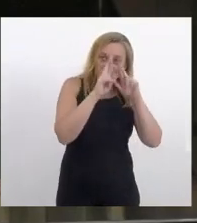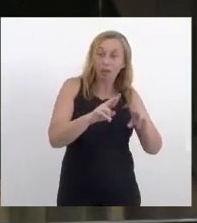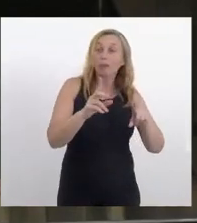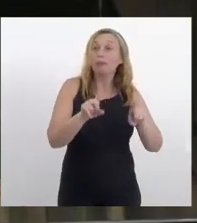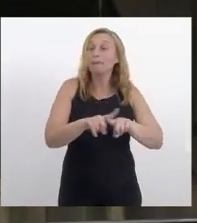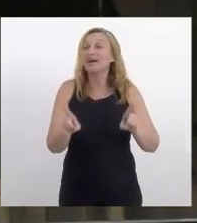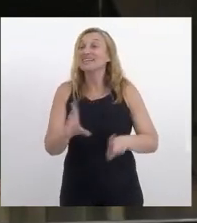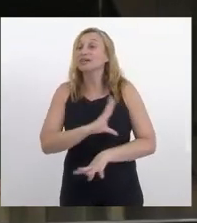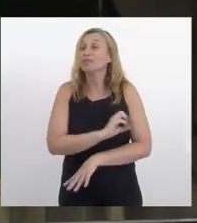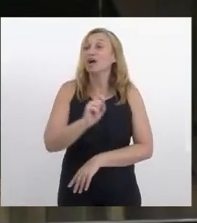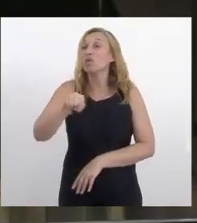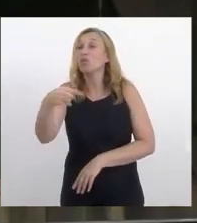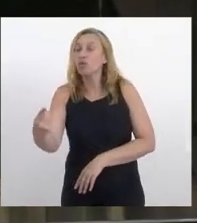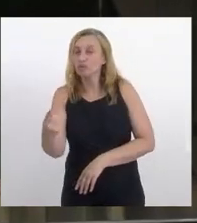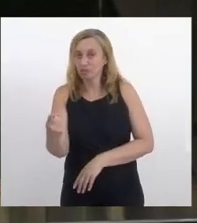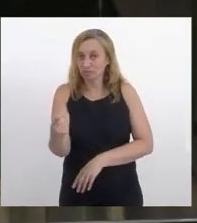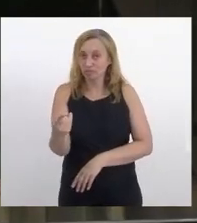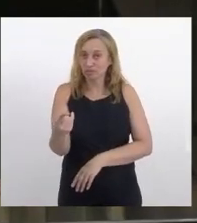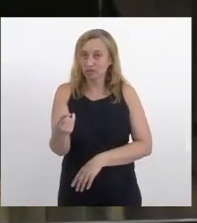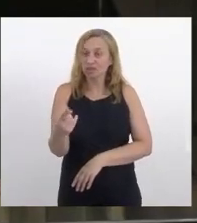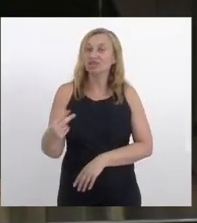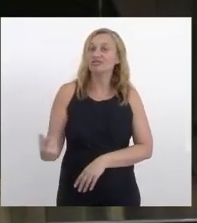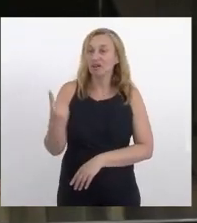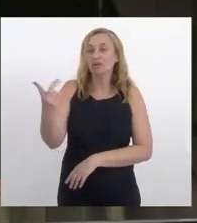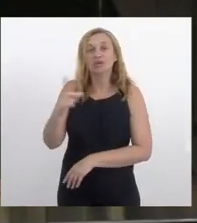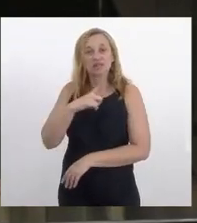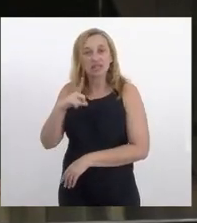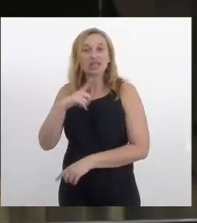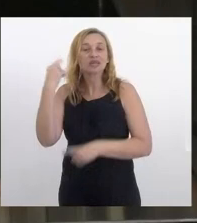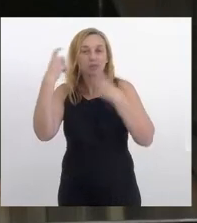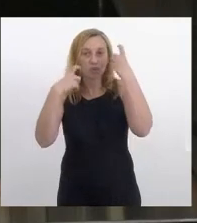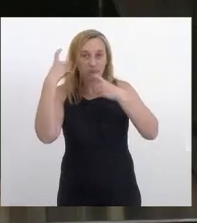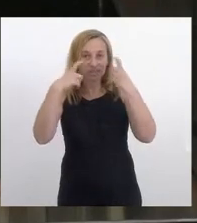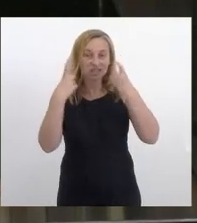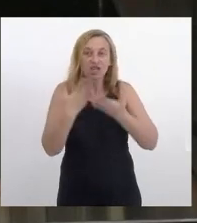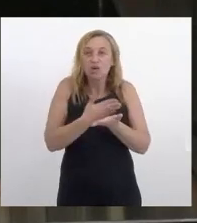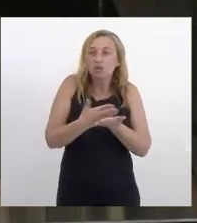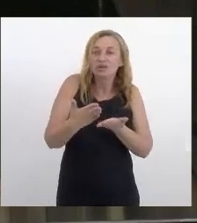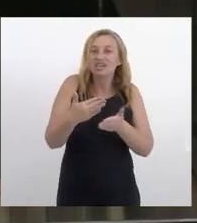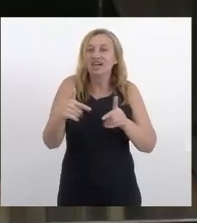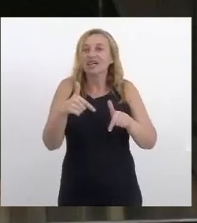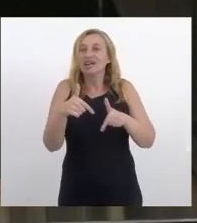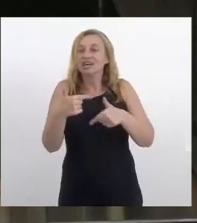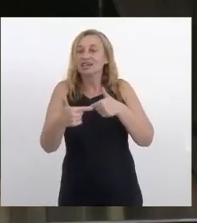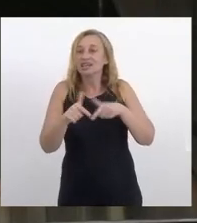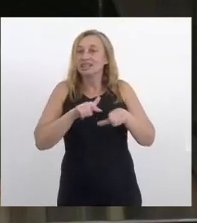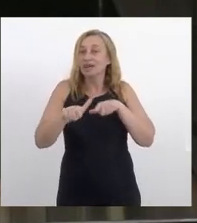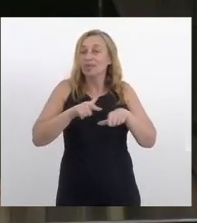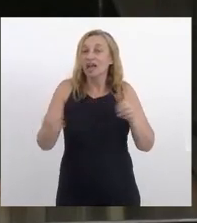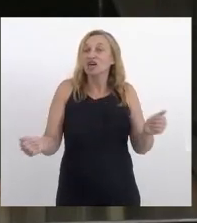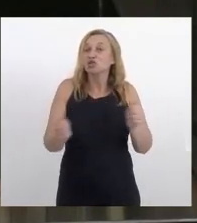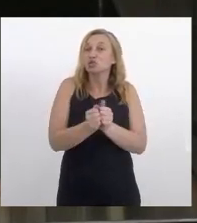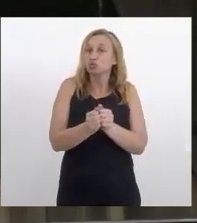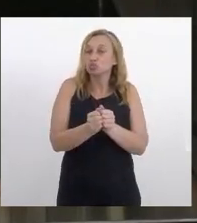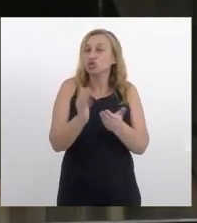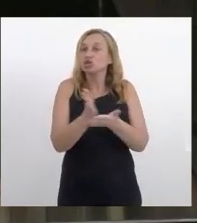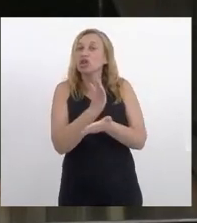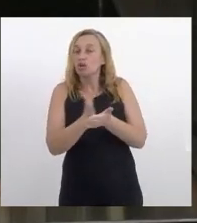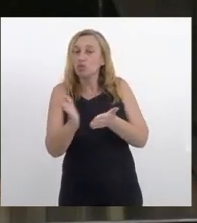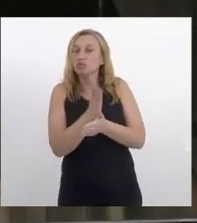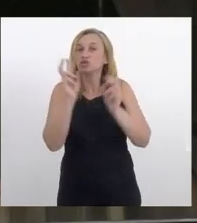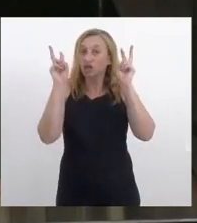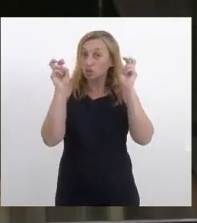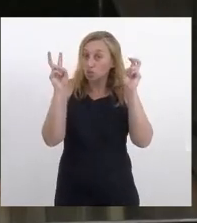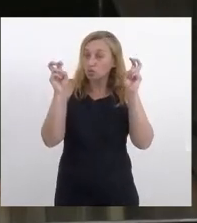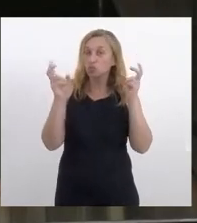amar o outro naquilo que o outro tem de valores, de preocupações e começar a trabalhar juntos em algumas questões